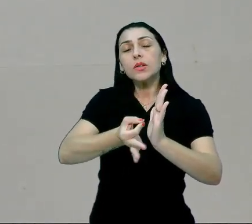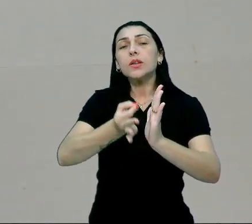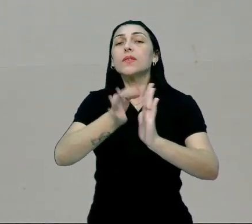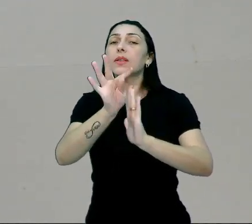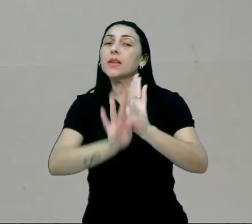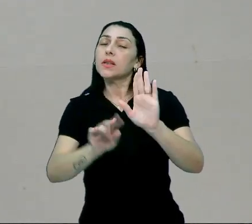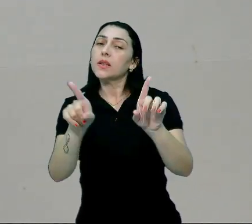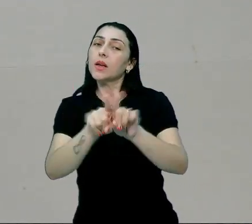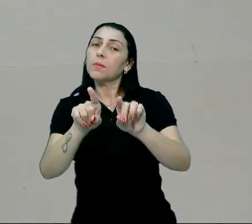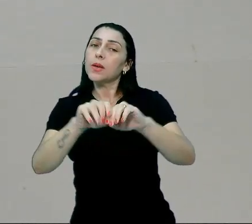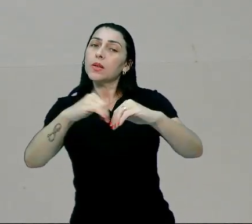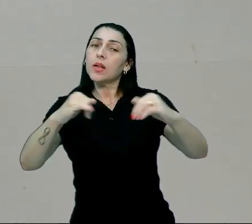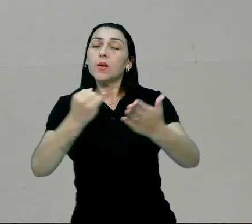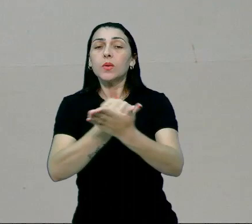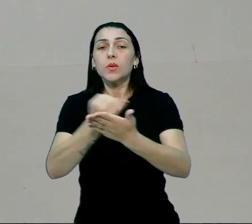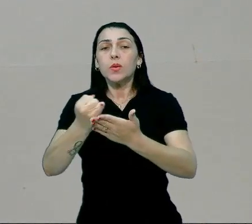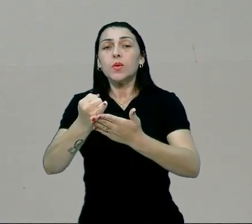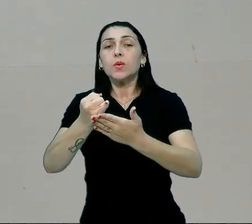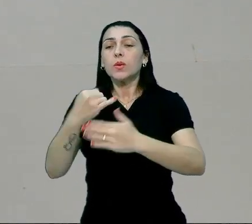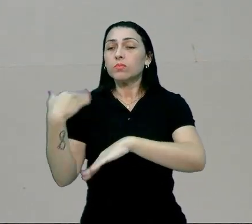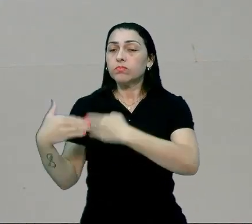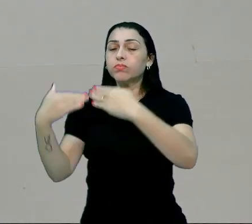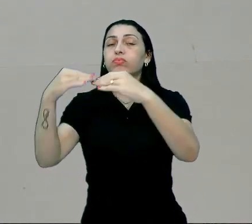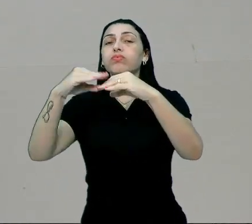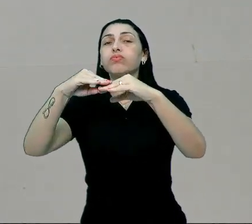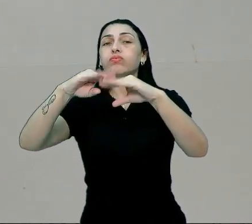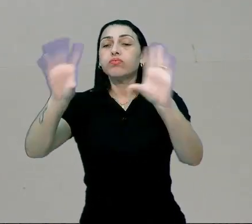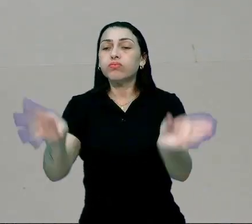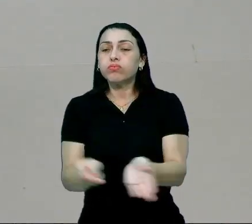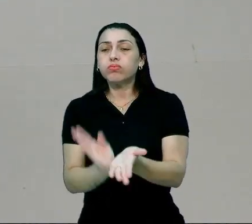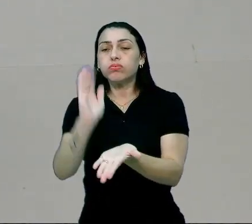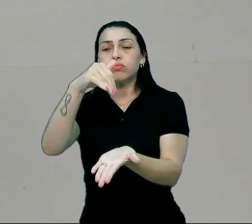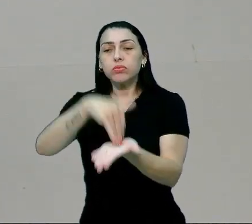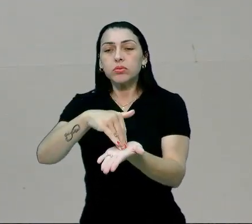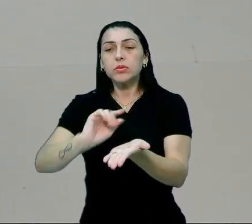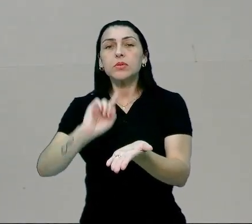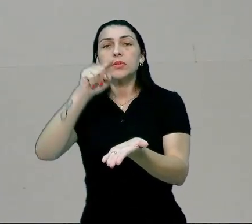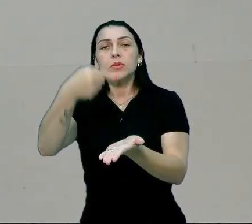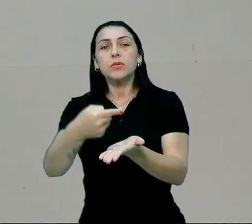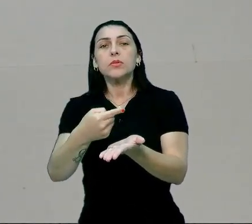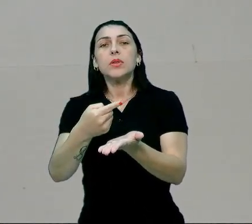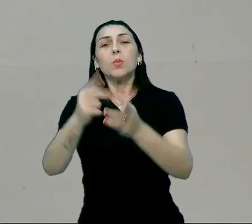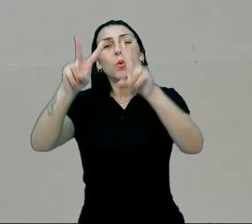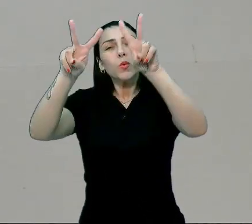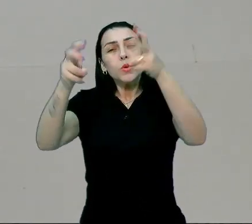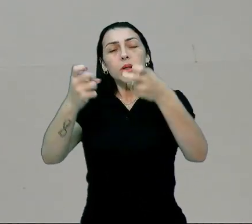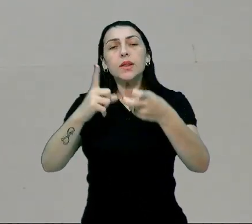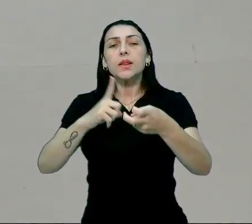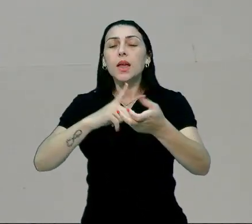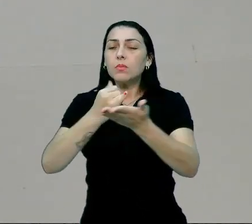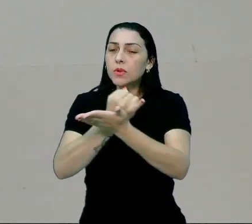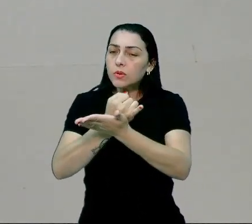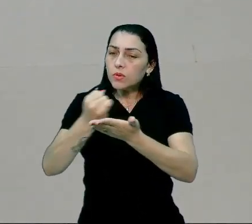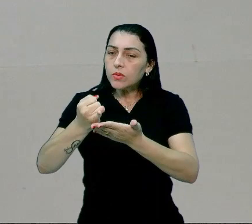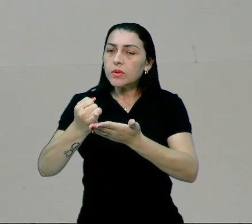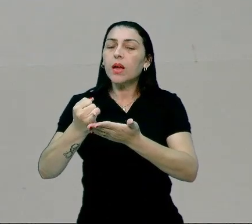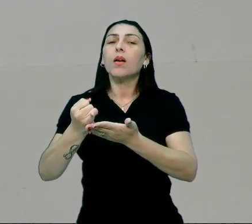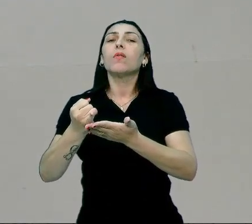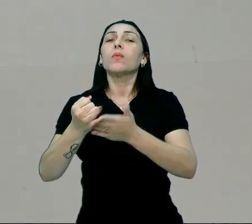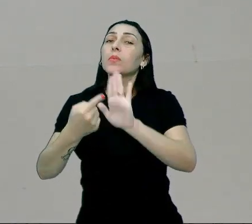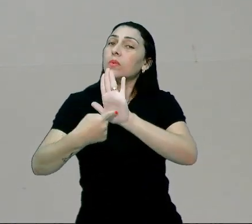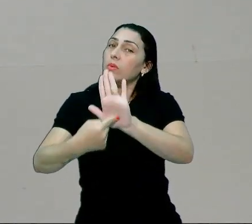texto também é dividido em introdução, desenvolvimento e conclusão. Depois do título, nós temos uma introdução, nós